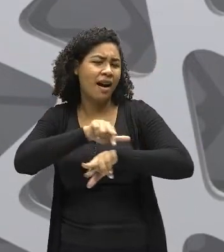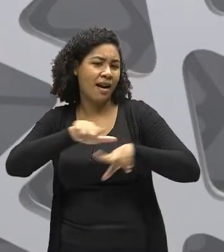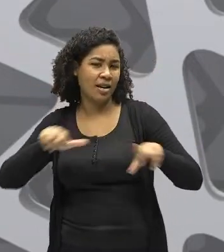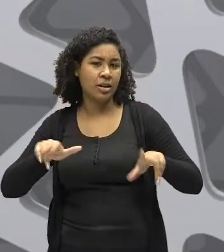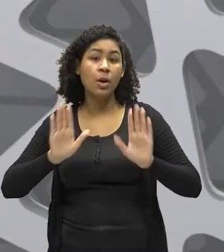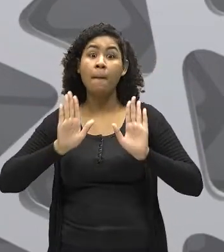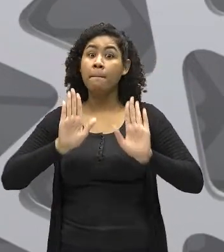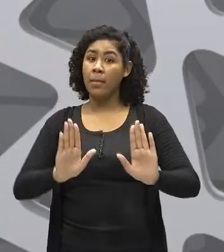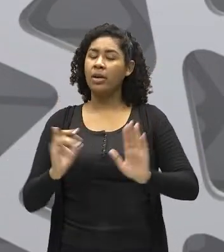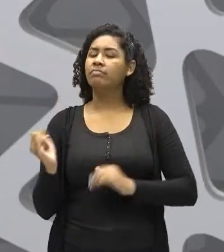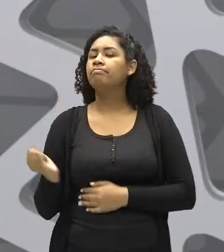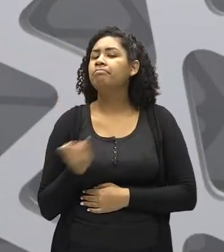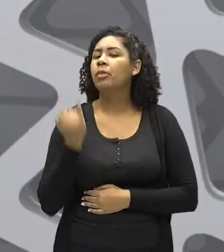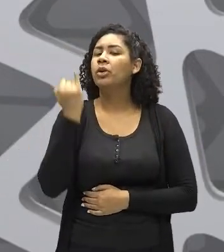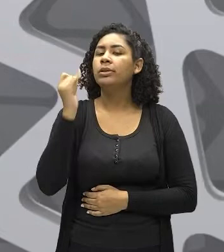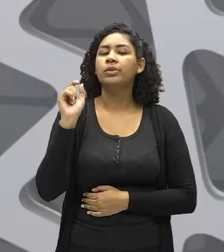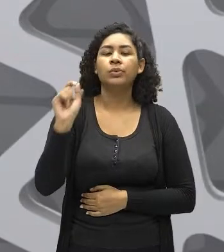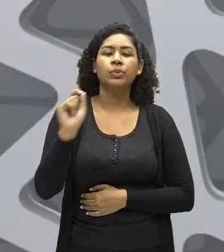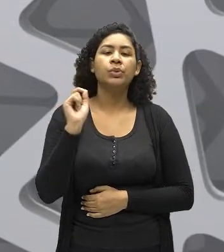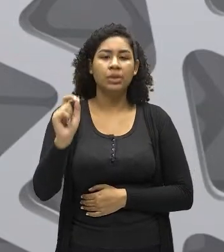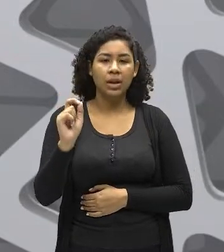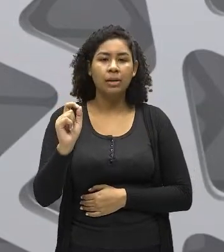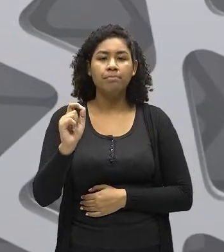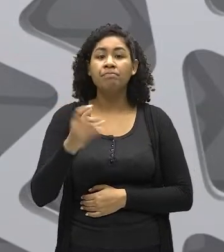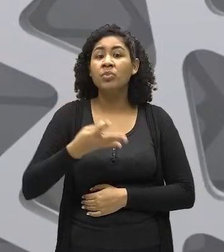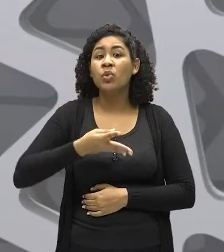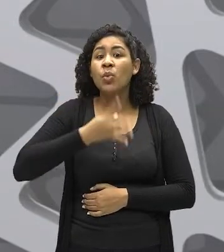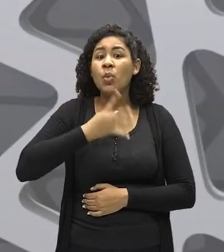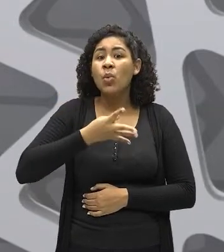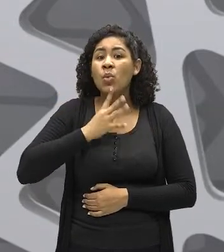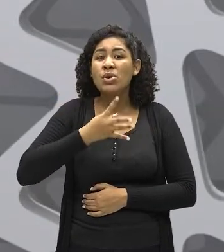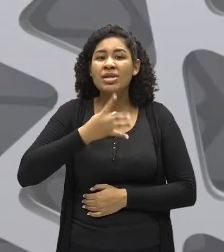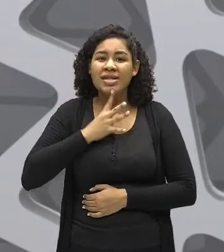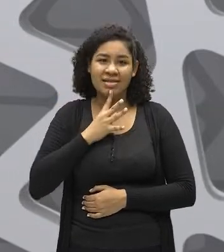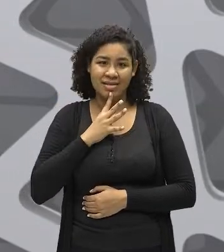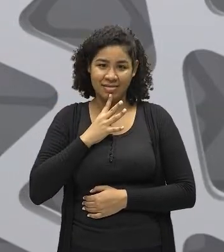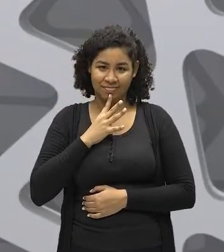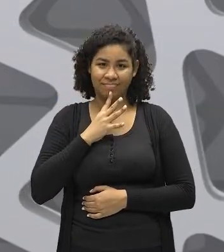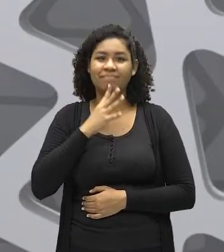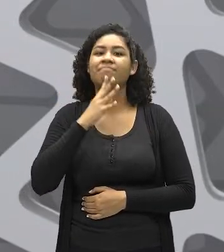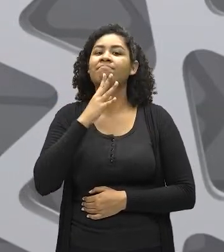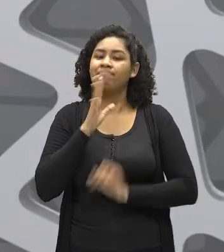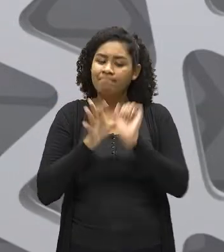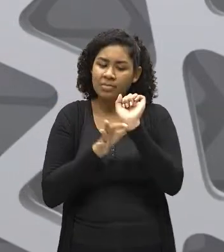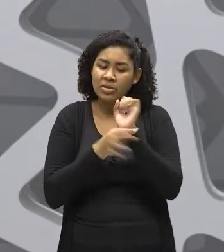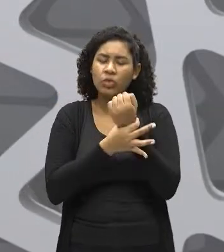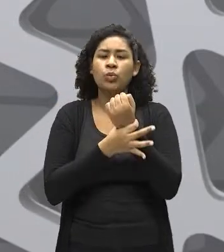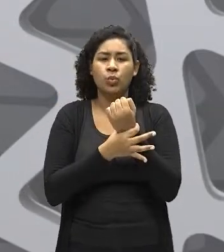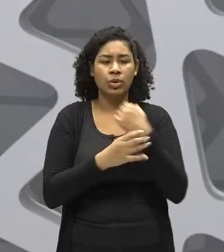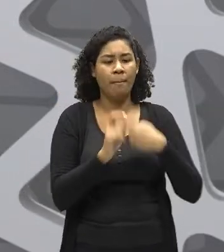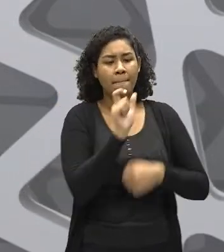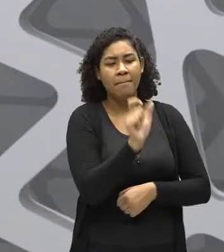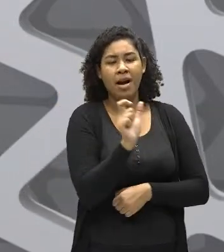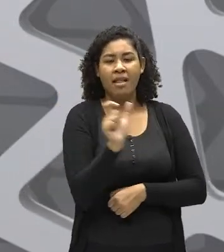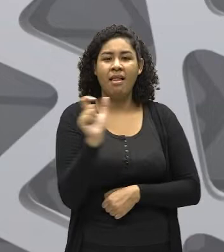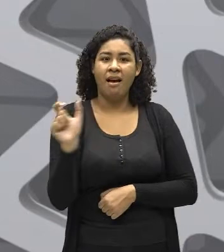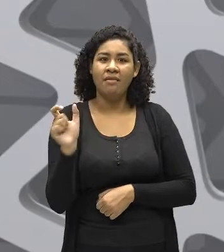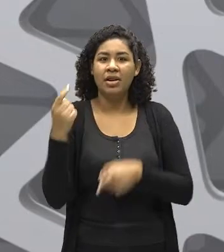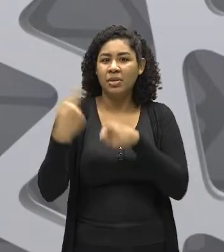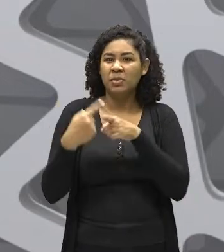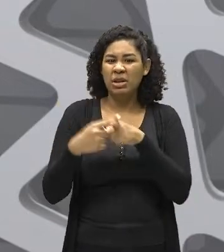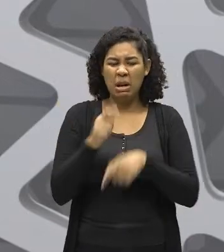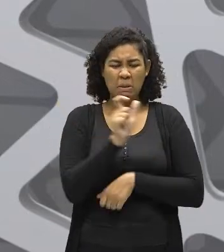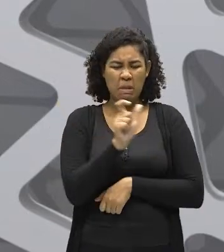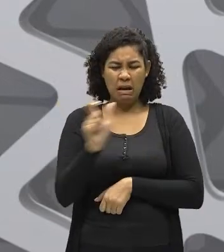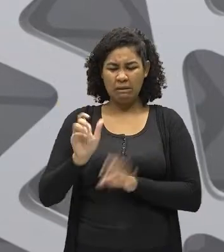Mas é importante que nós saibamos preservar essas palavras, porque elas não são simples